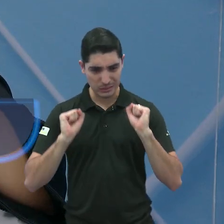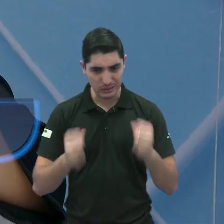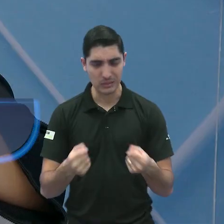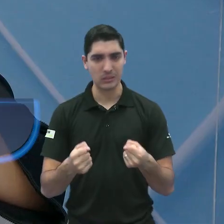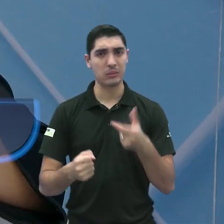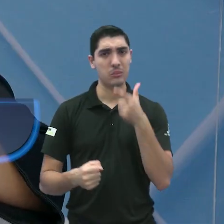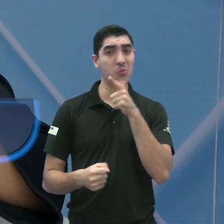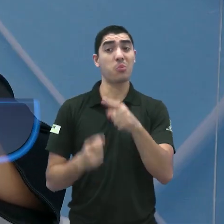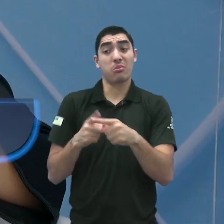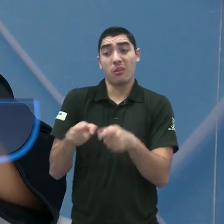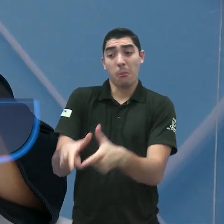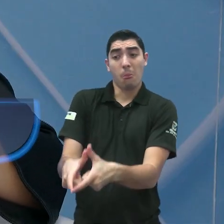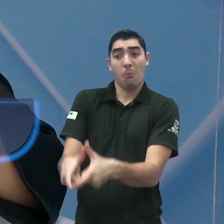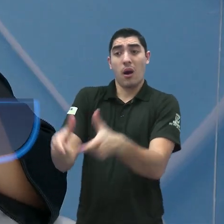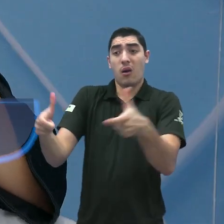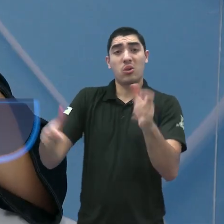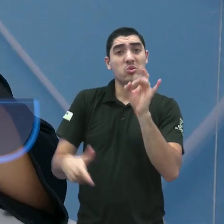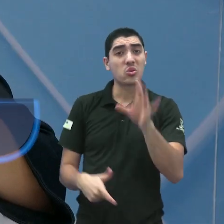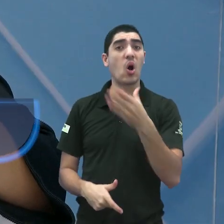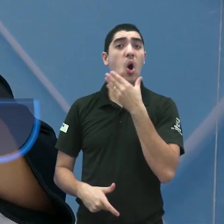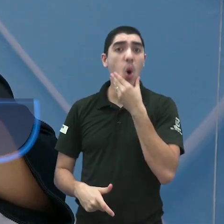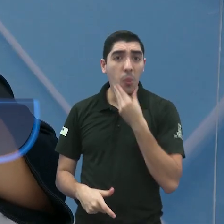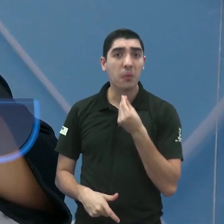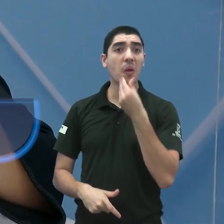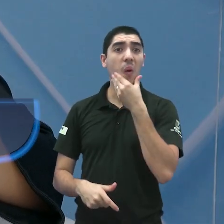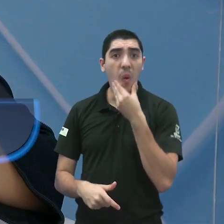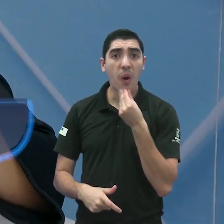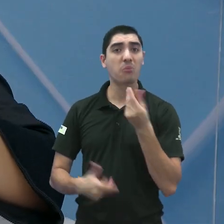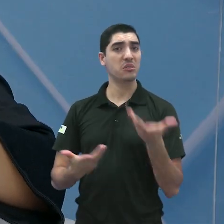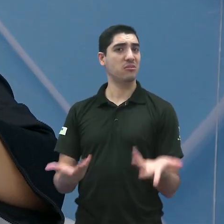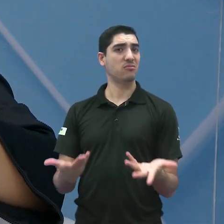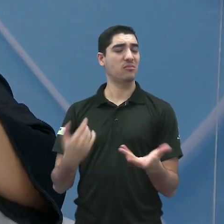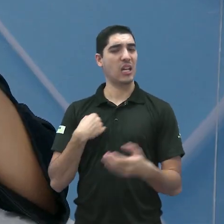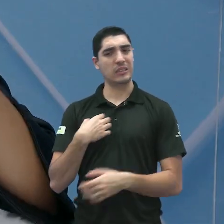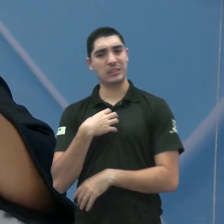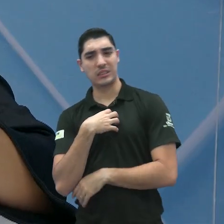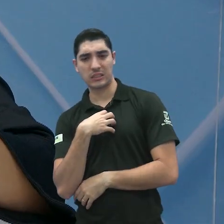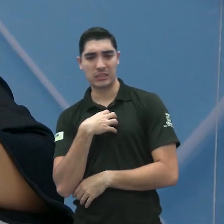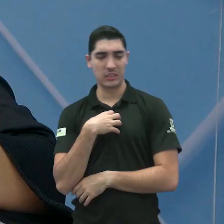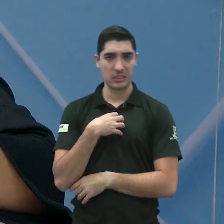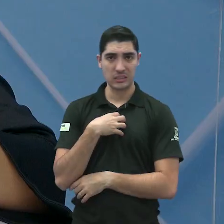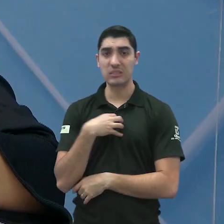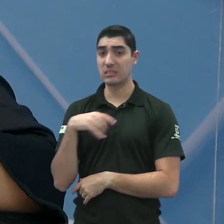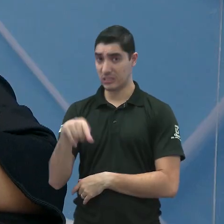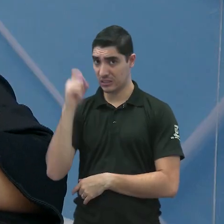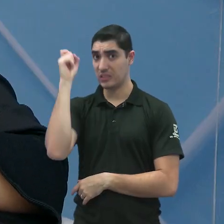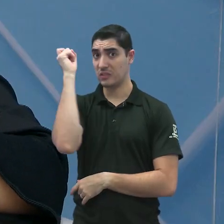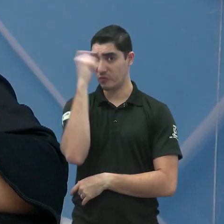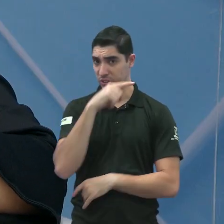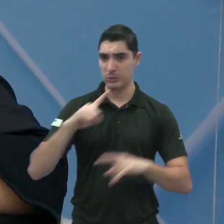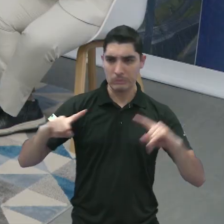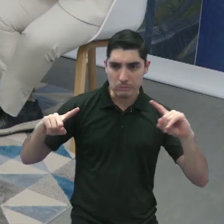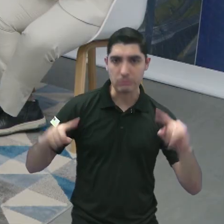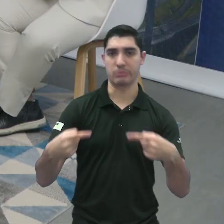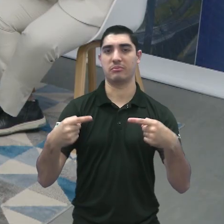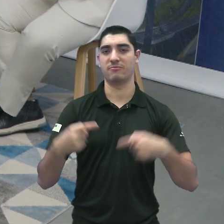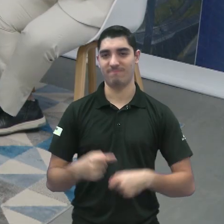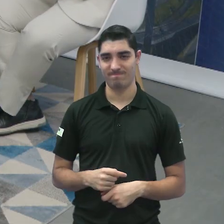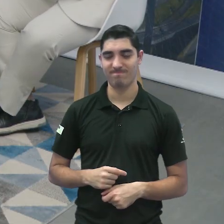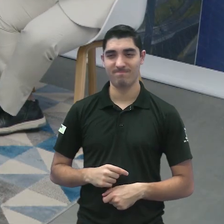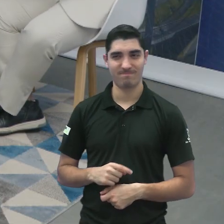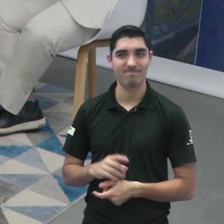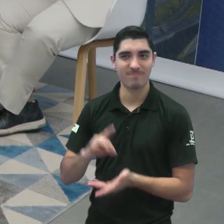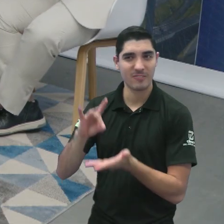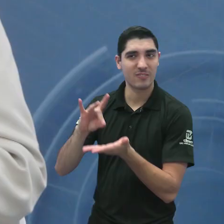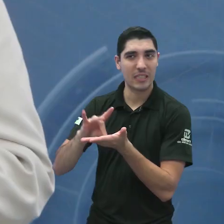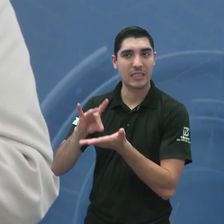ocupado majoritariamente por homens e, ao mesmo tempo, muito competitivo. Com certeza. Olha